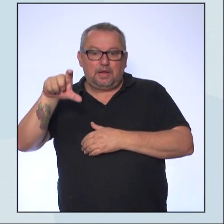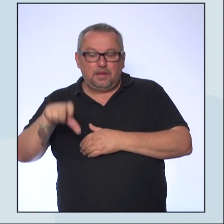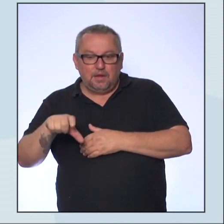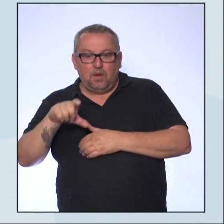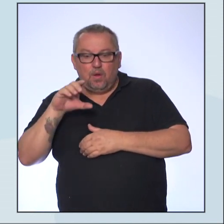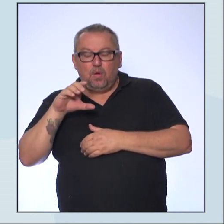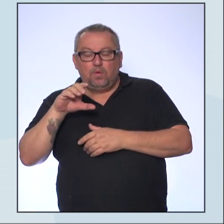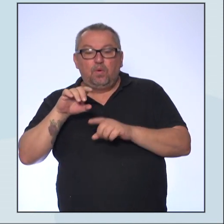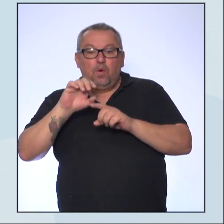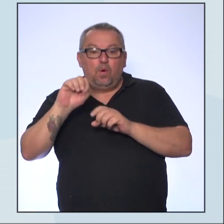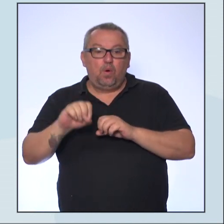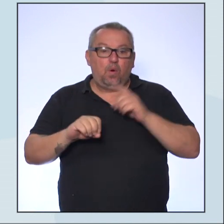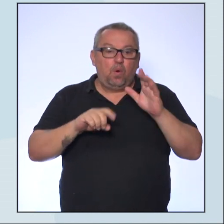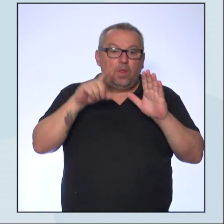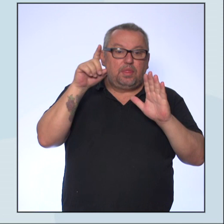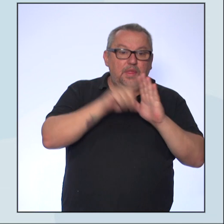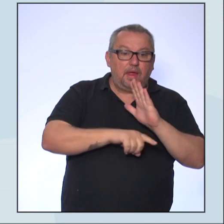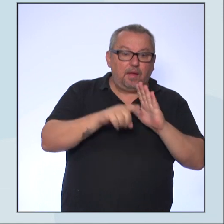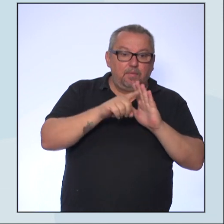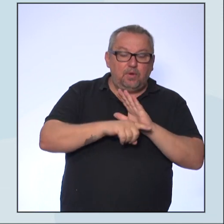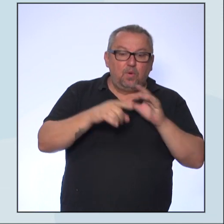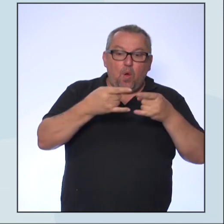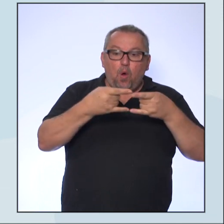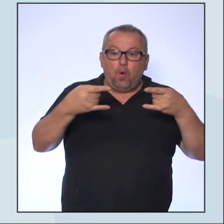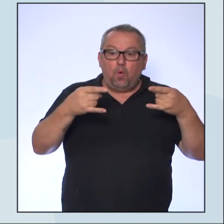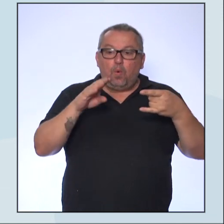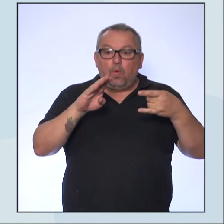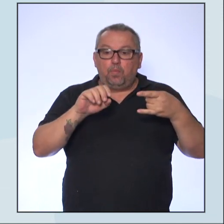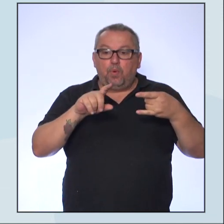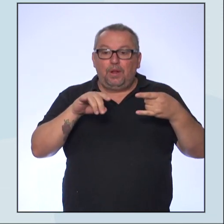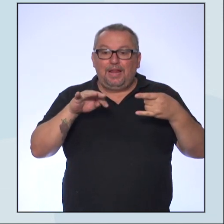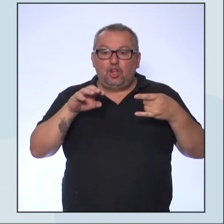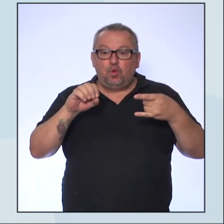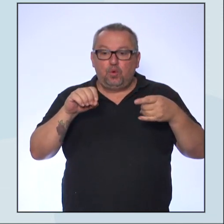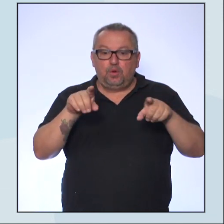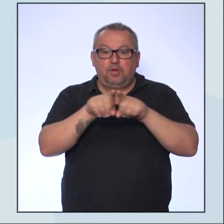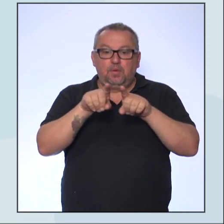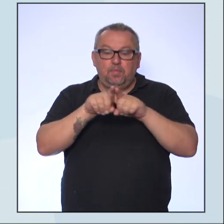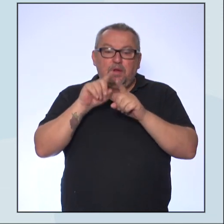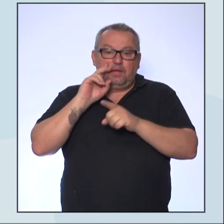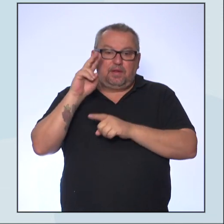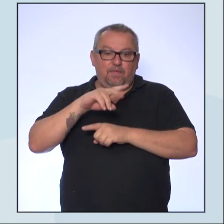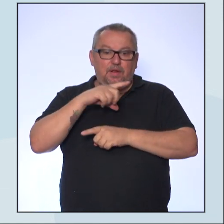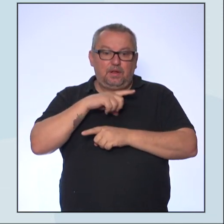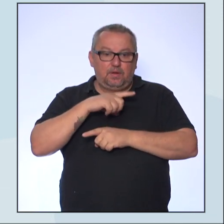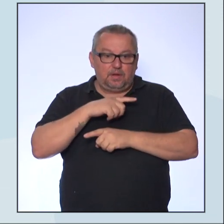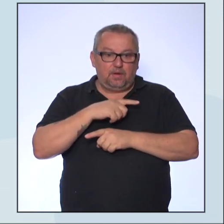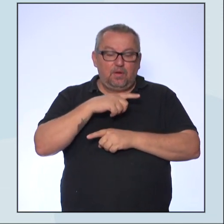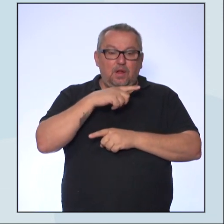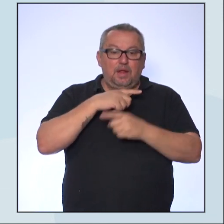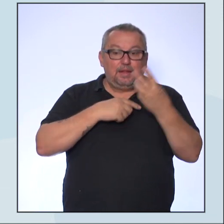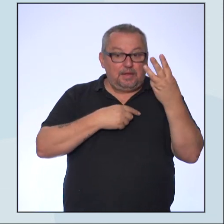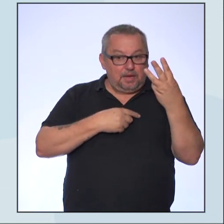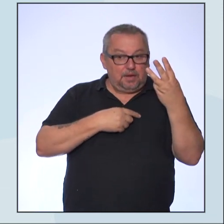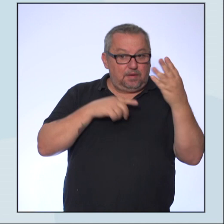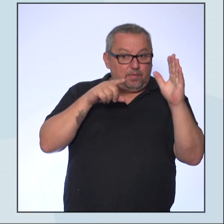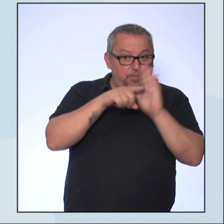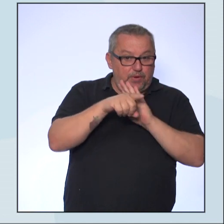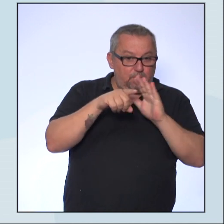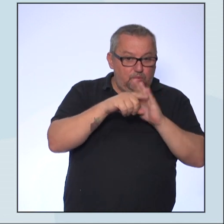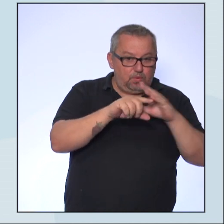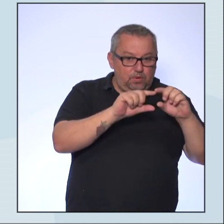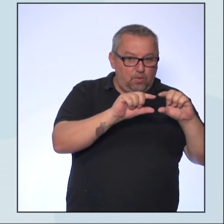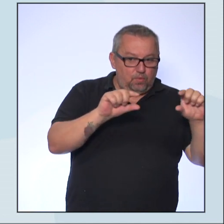boleto bancário, eu vou ter a forma à vista e eu vou ter a forma a crédito. Tá vendo que eu tenho 3 perguntas, né? Então por isso